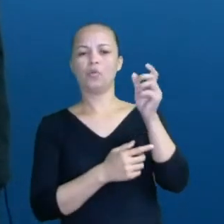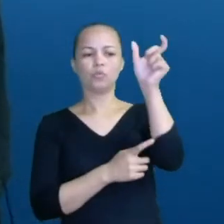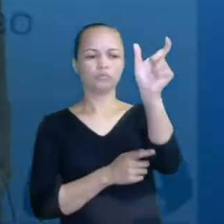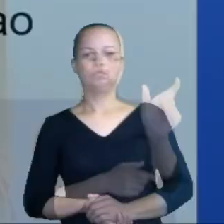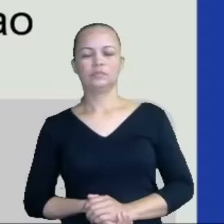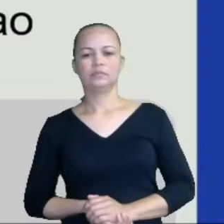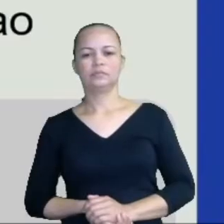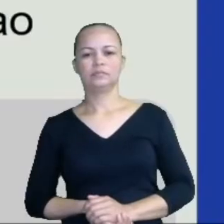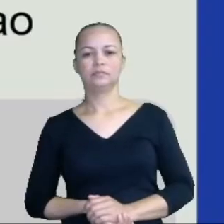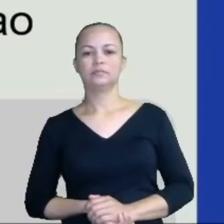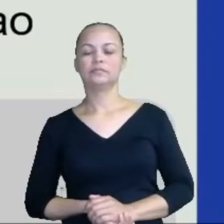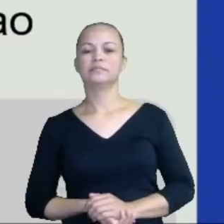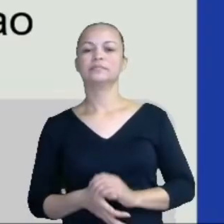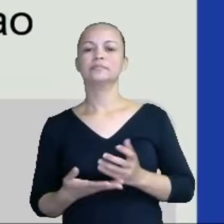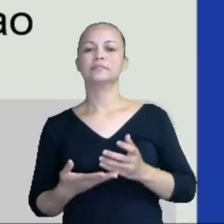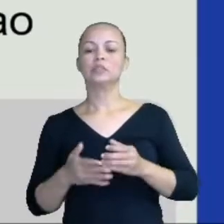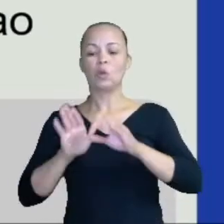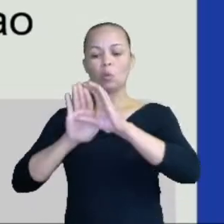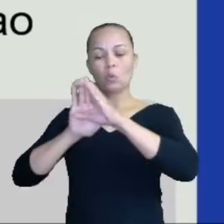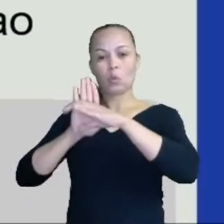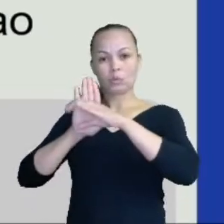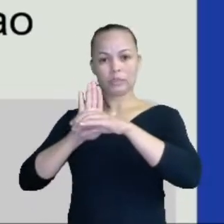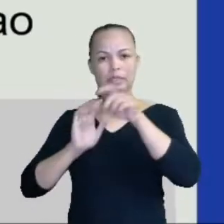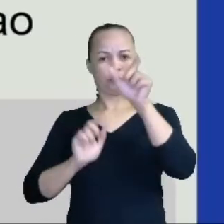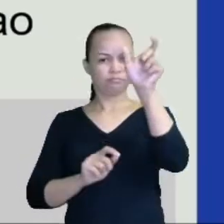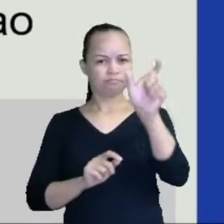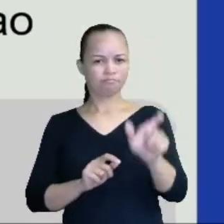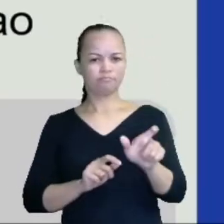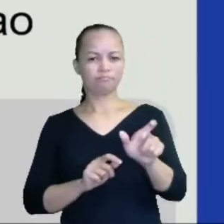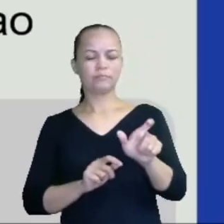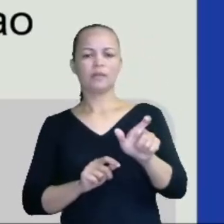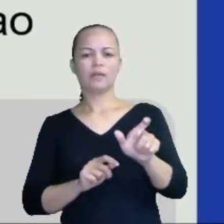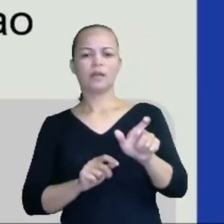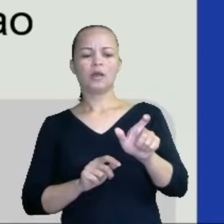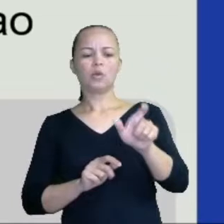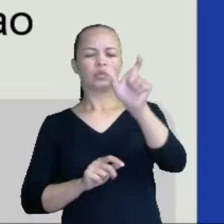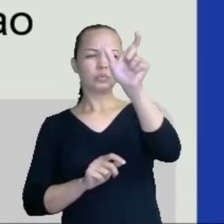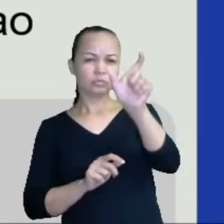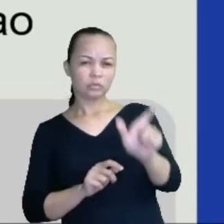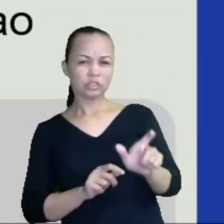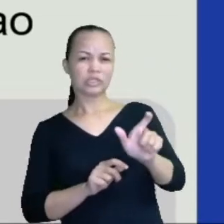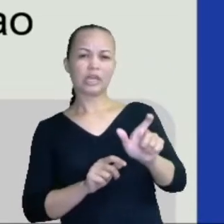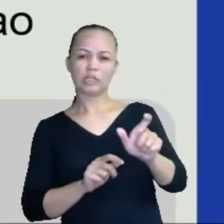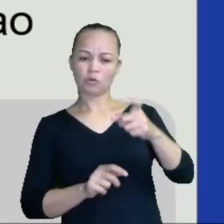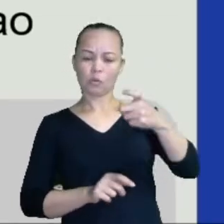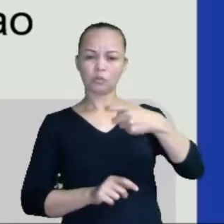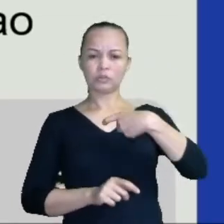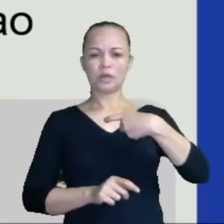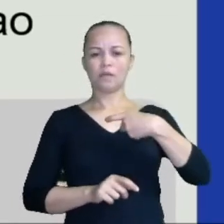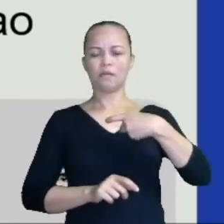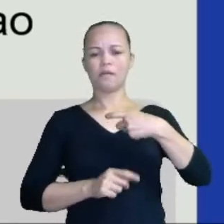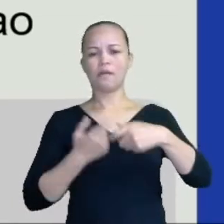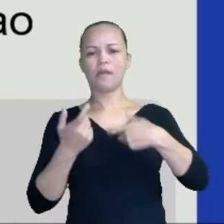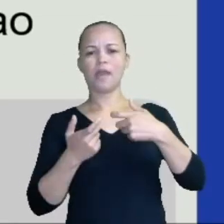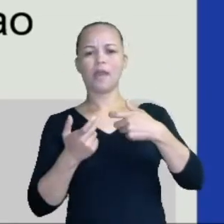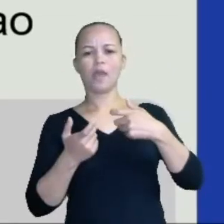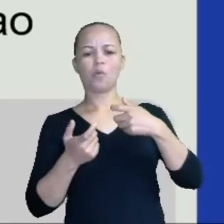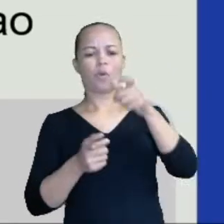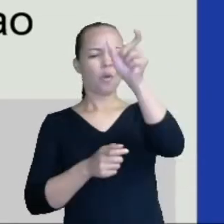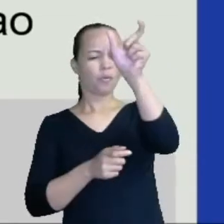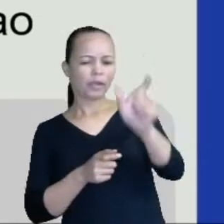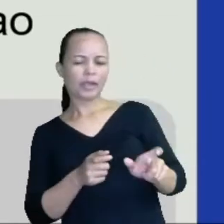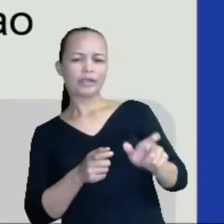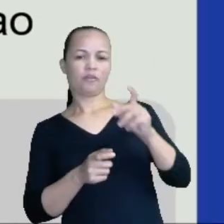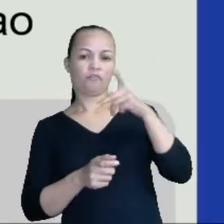sujeito. Retomando o conceito de sujeito. O sujeito é o ser, é alguém sobre quem eu vou falar na frase.